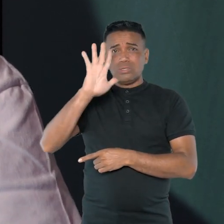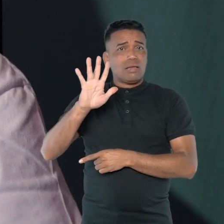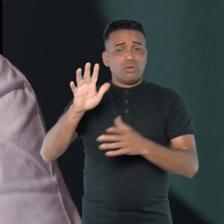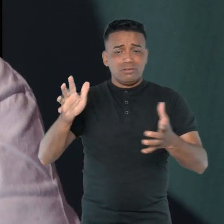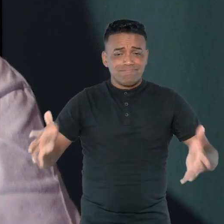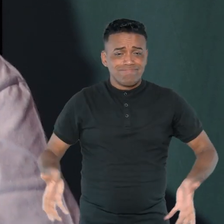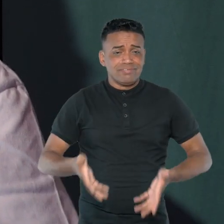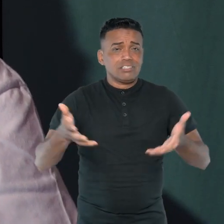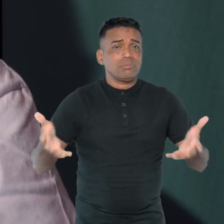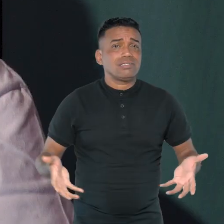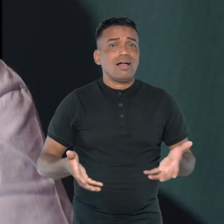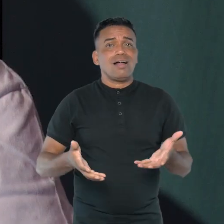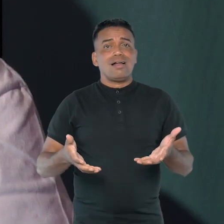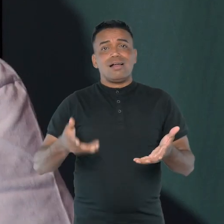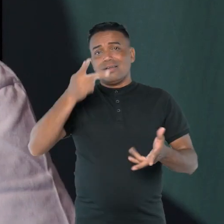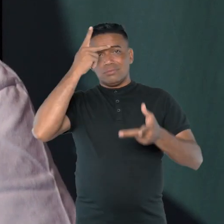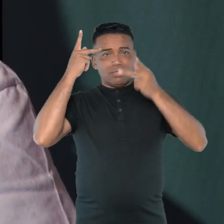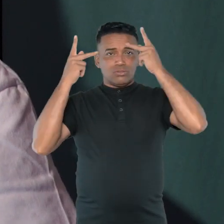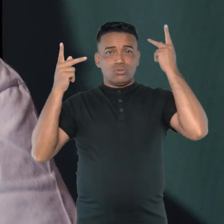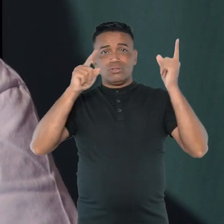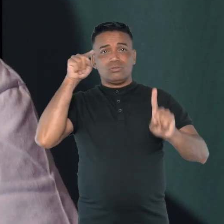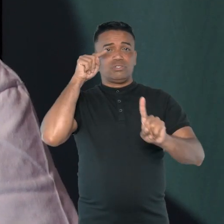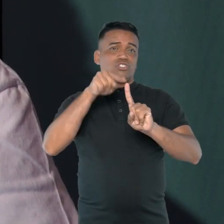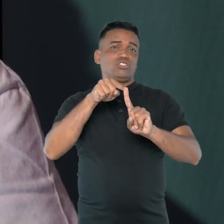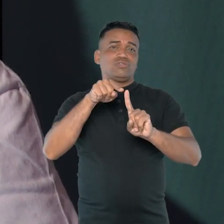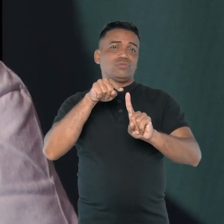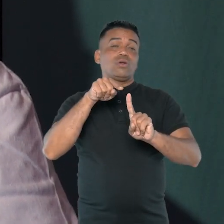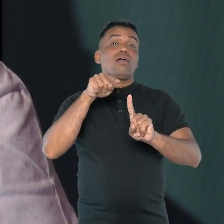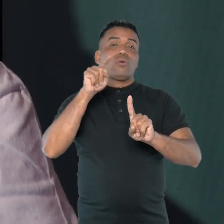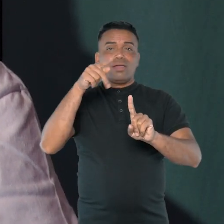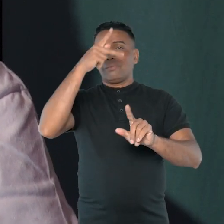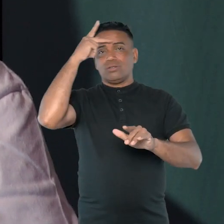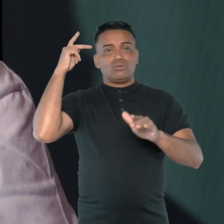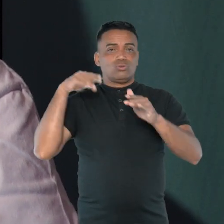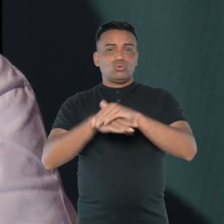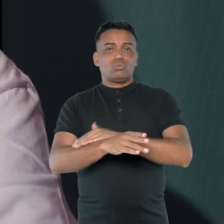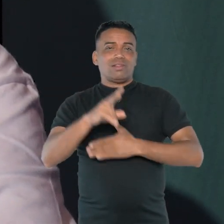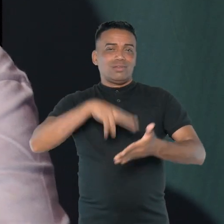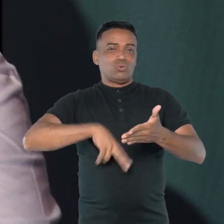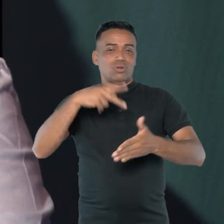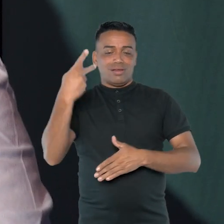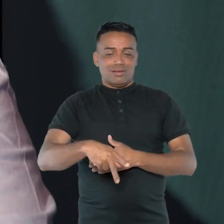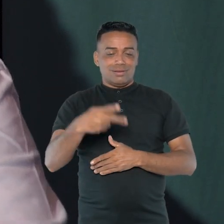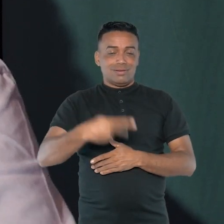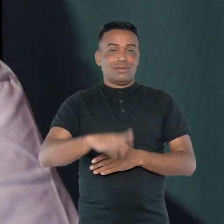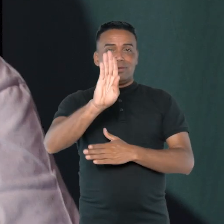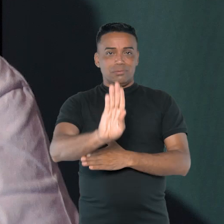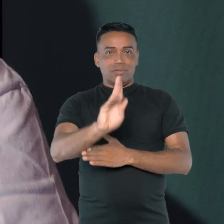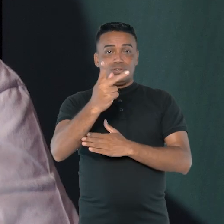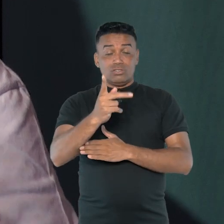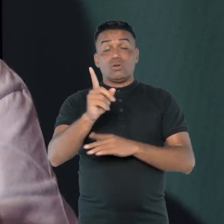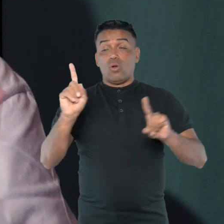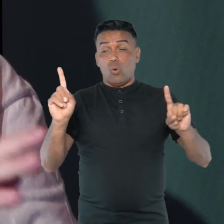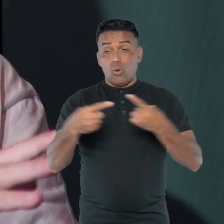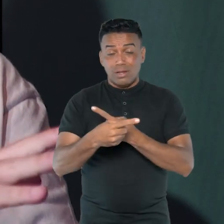sensibilizar o seu público-alvo objetivo, que é o leitor de Belo Horizonte. Ao contrário do que acontece, o